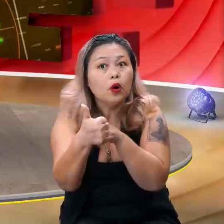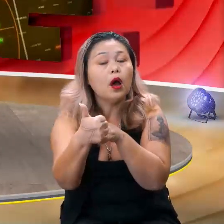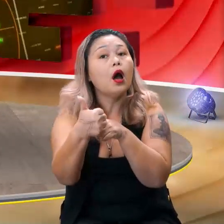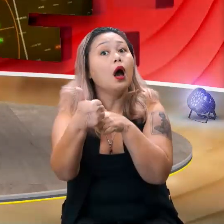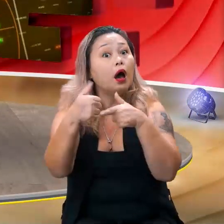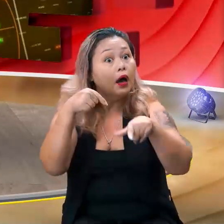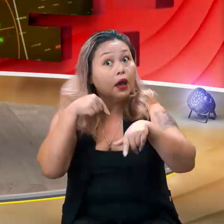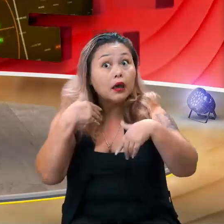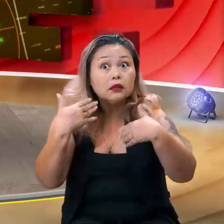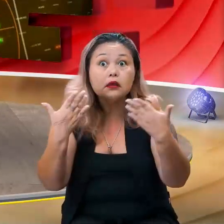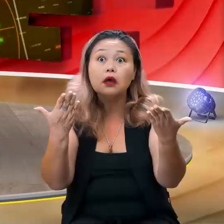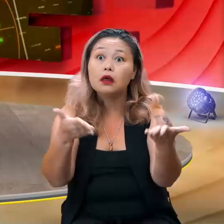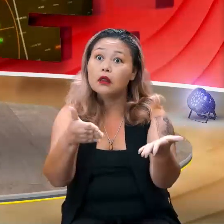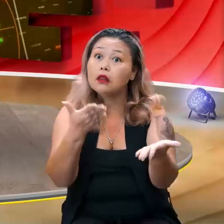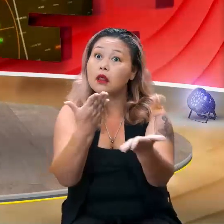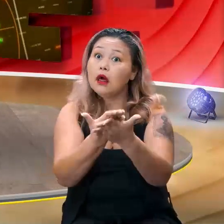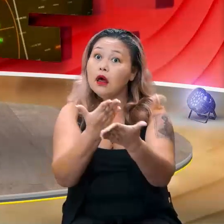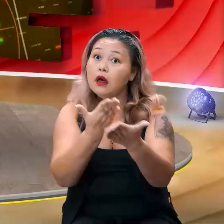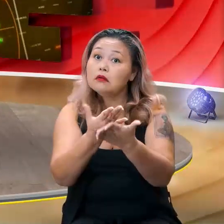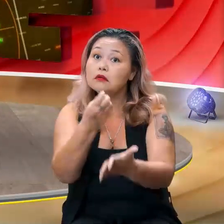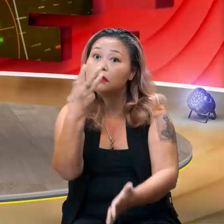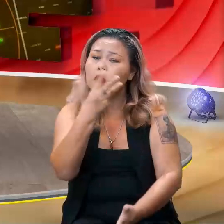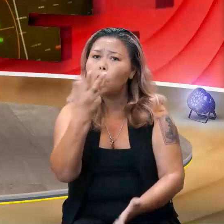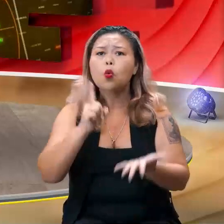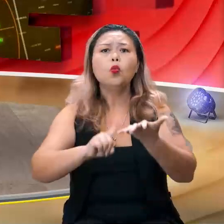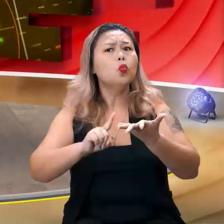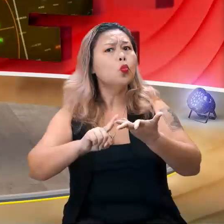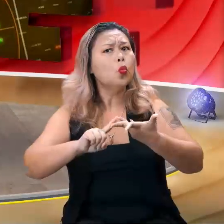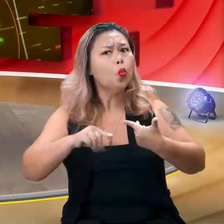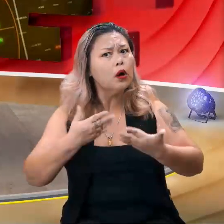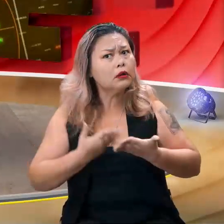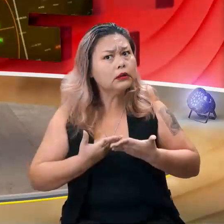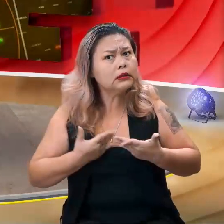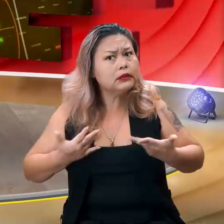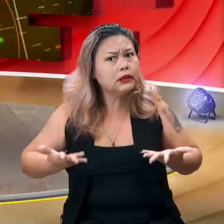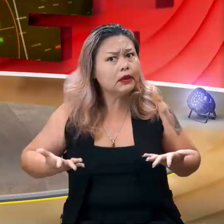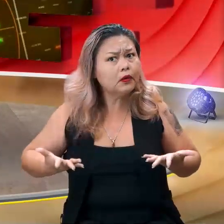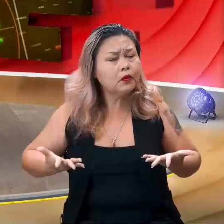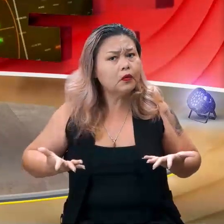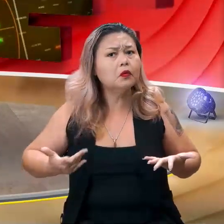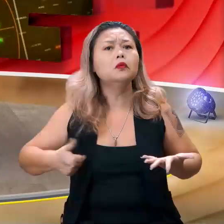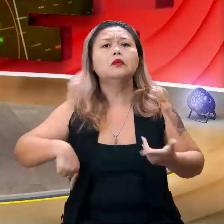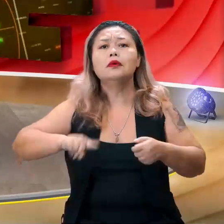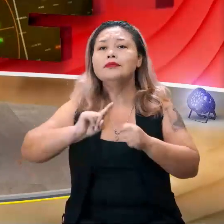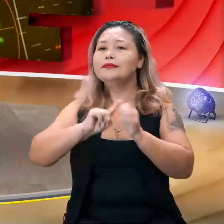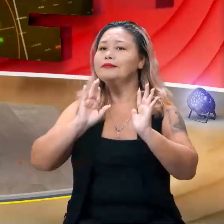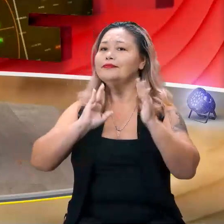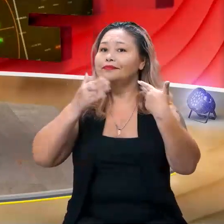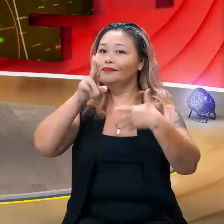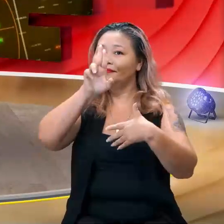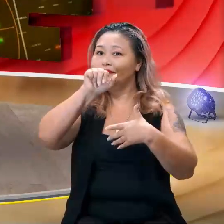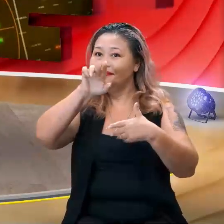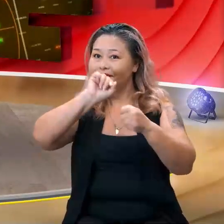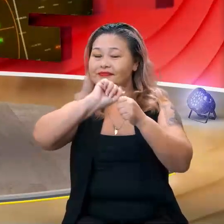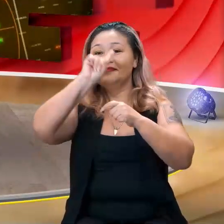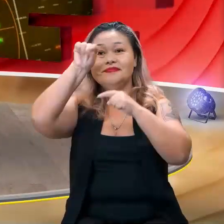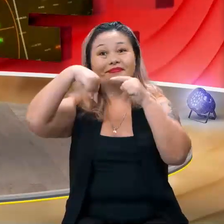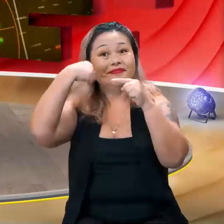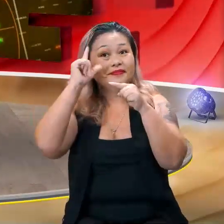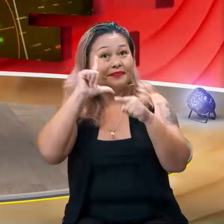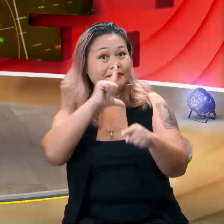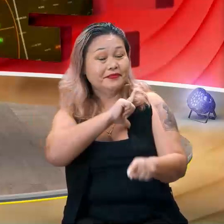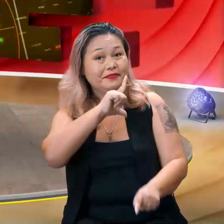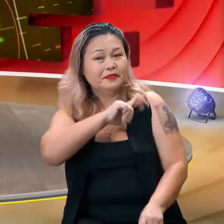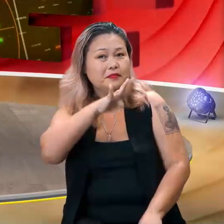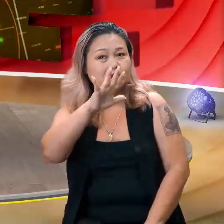aula 33, são quantas aulas? Uau, em função das unidades, né? Se uma unidade tem aí em